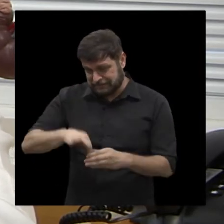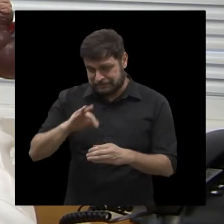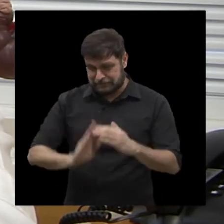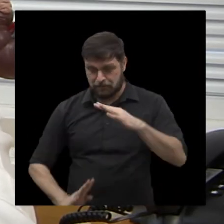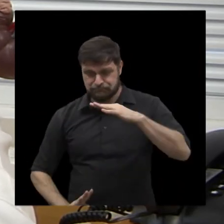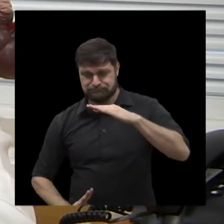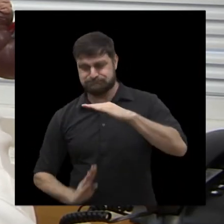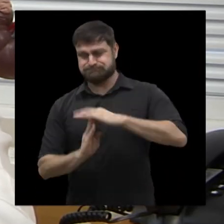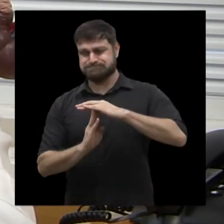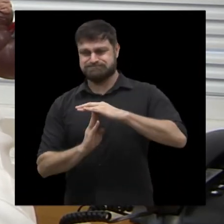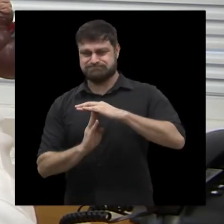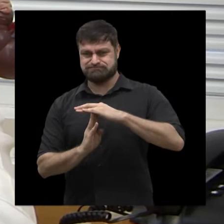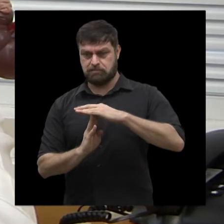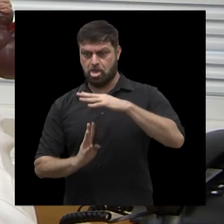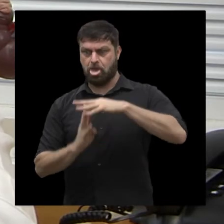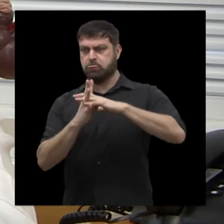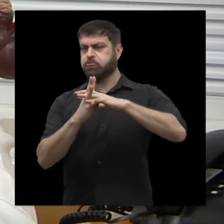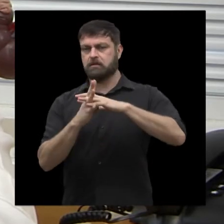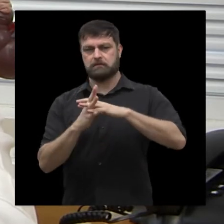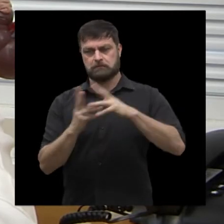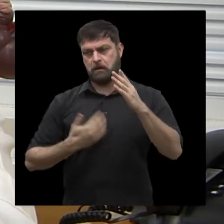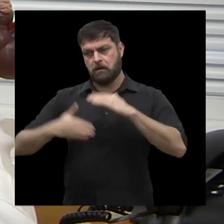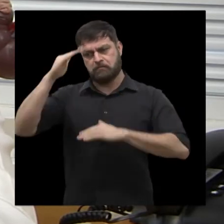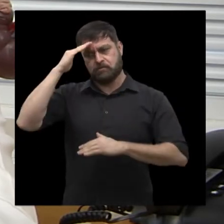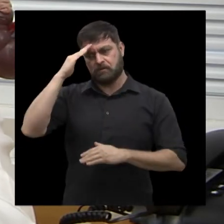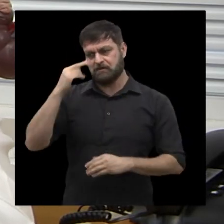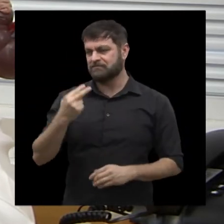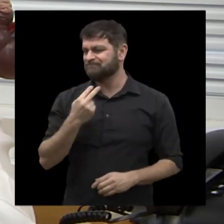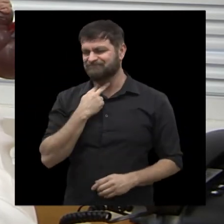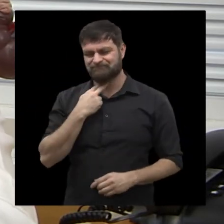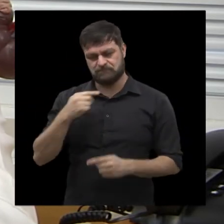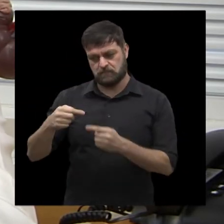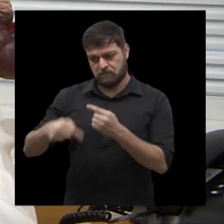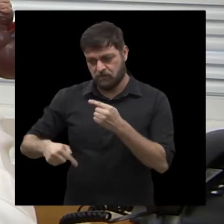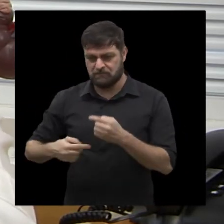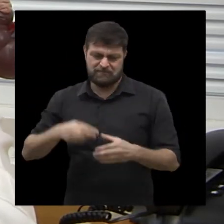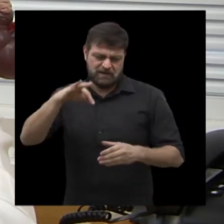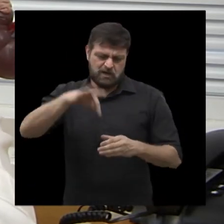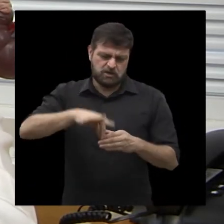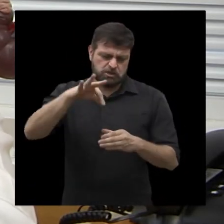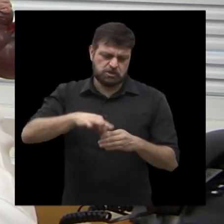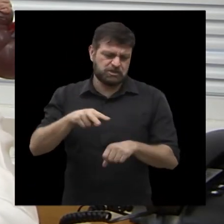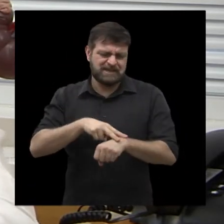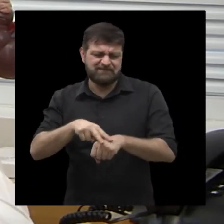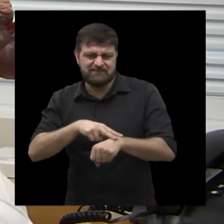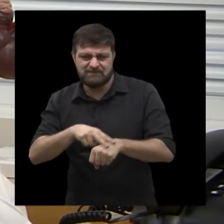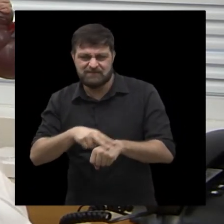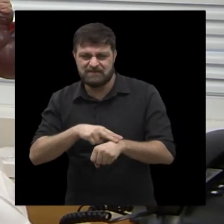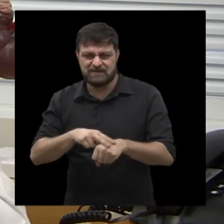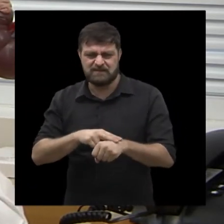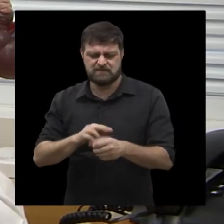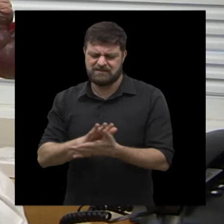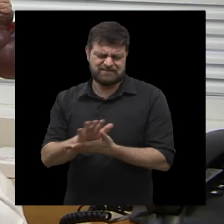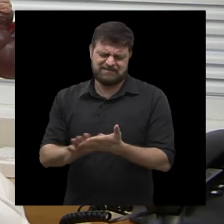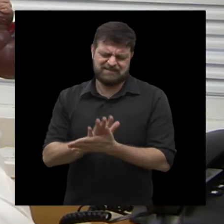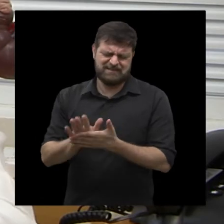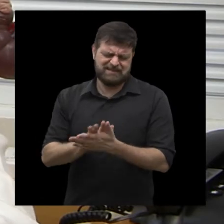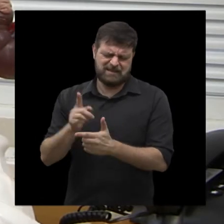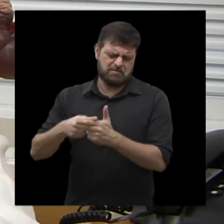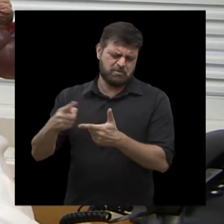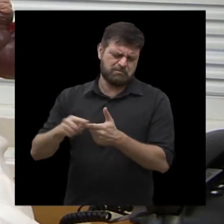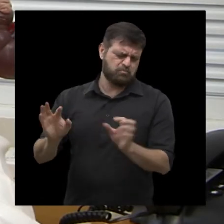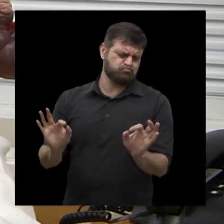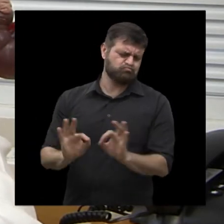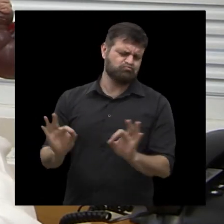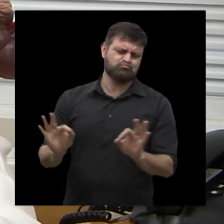excesso, nada em excesso é bom. Mas sabidamente, vamos dizer, esses chás que vendem, um chá verde, isso daí não faz